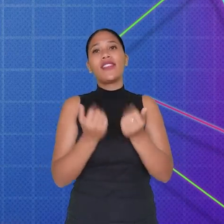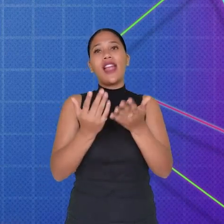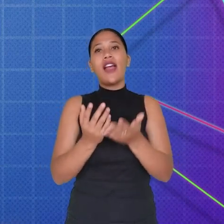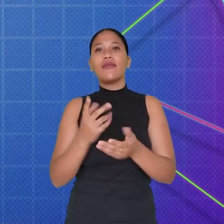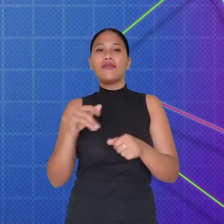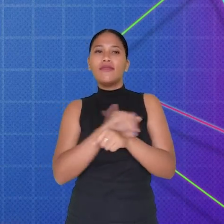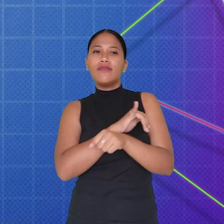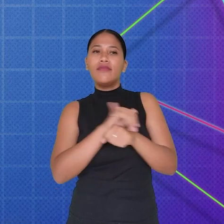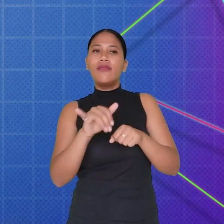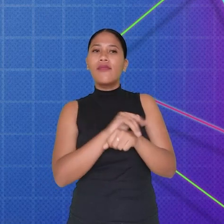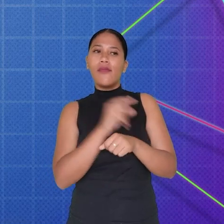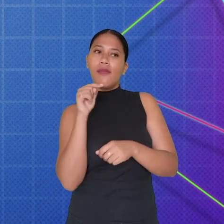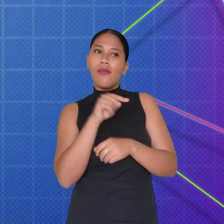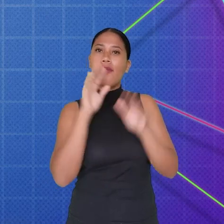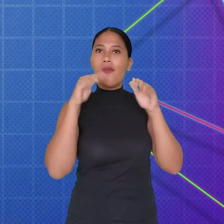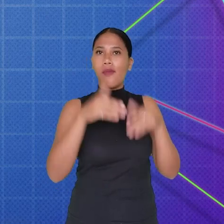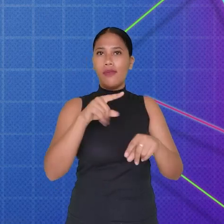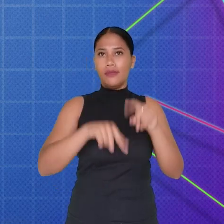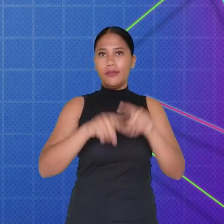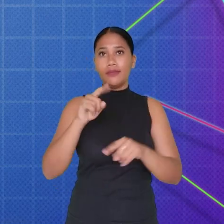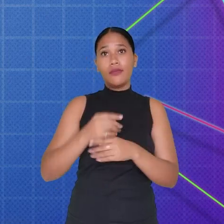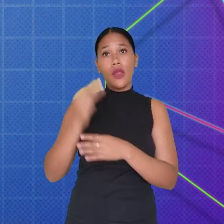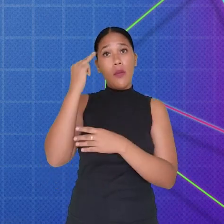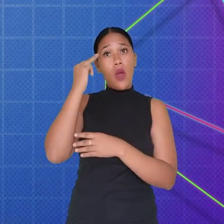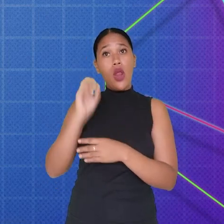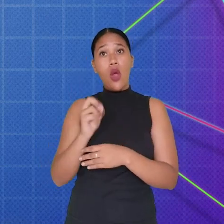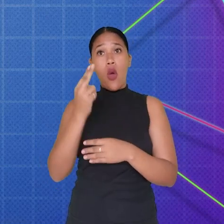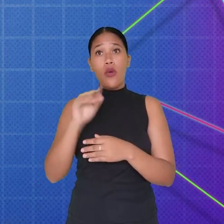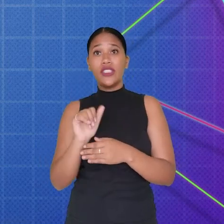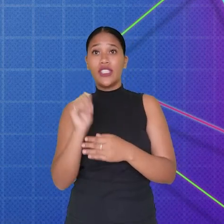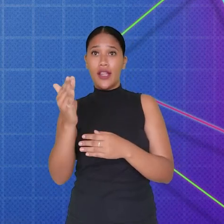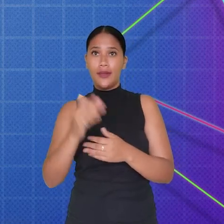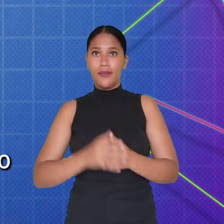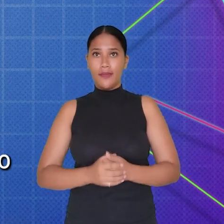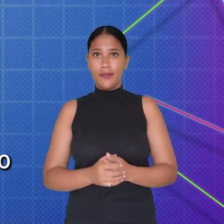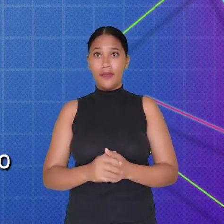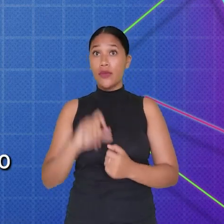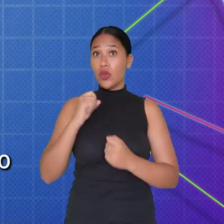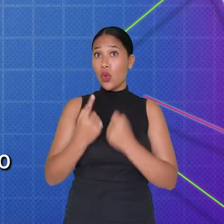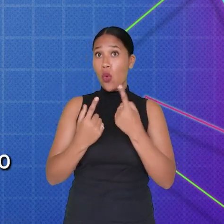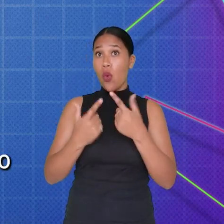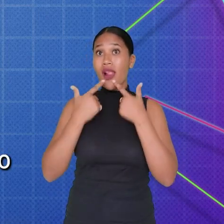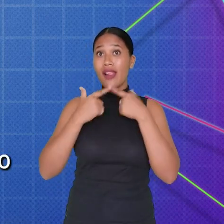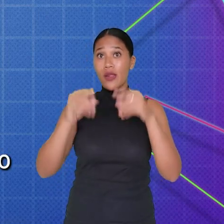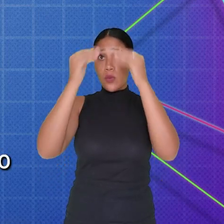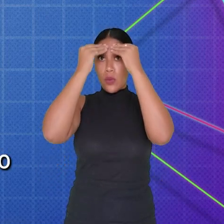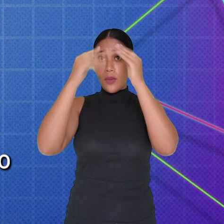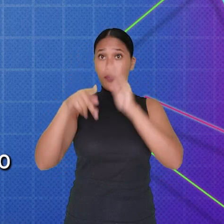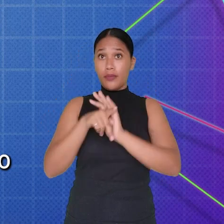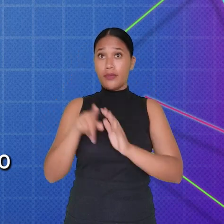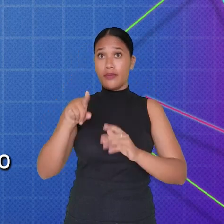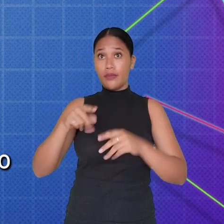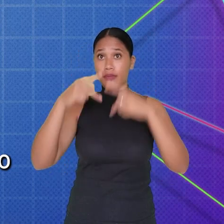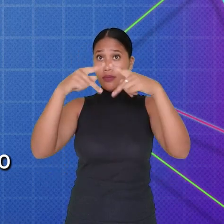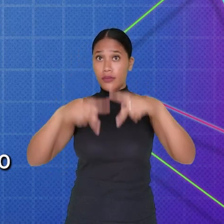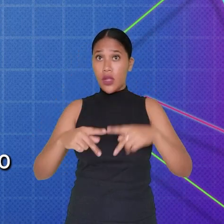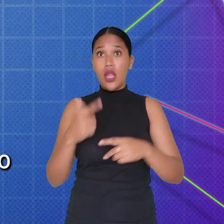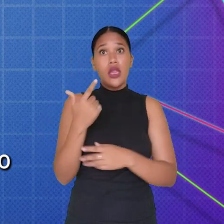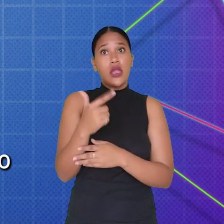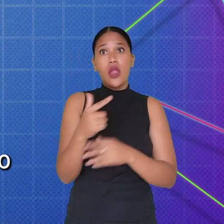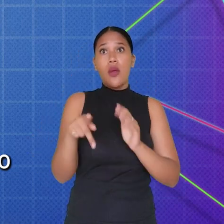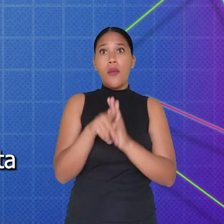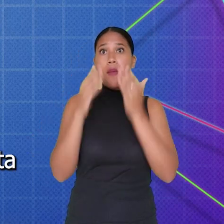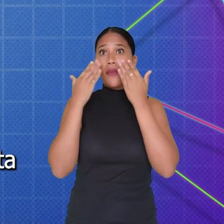liberar recursos alocados para o objeto, como memória ou recursos externos. Em algumas linguagens de programação, não há